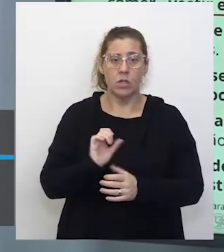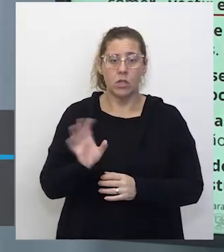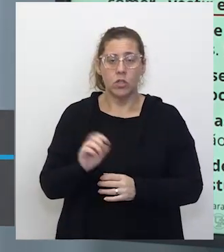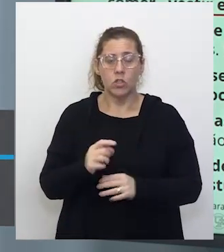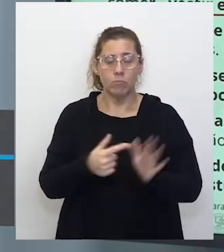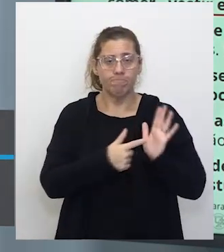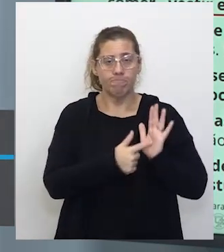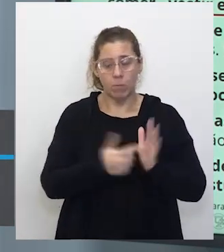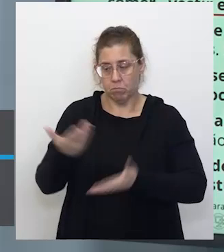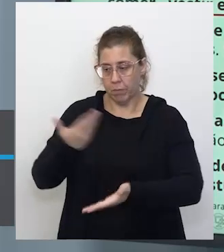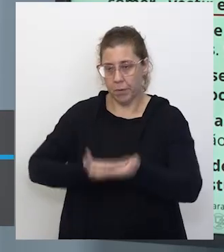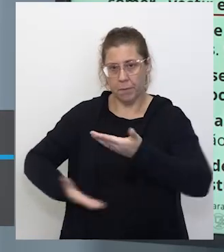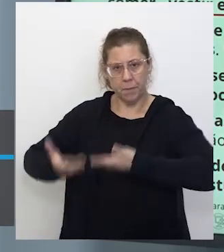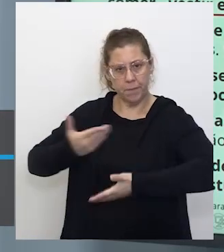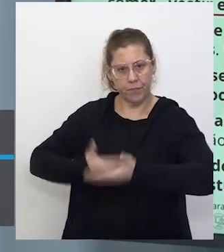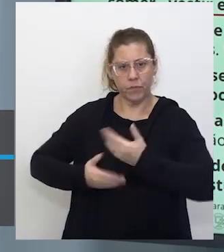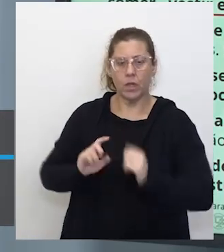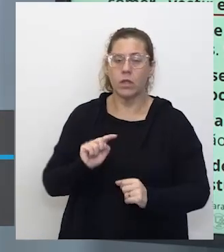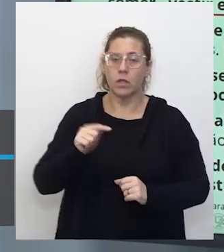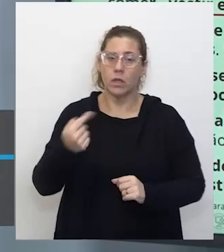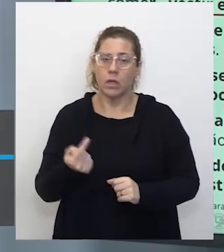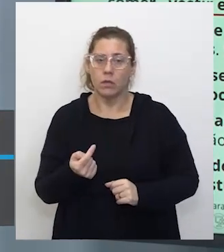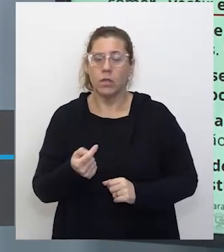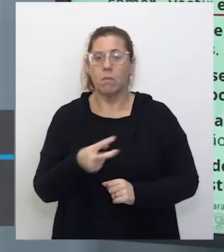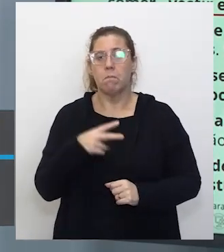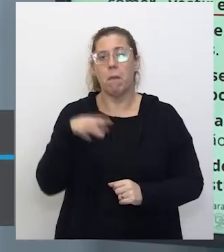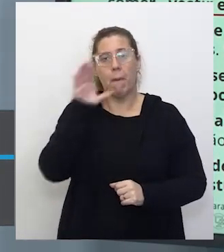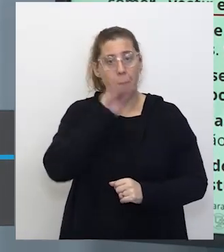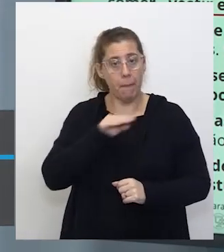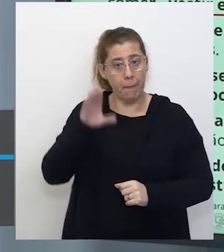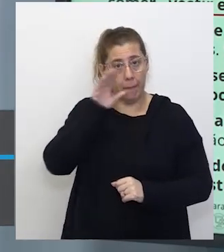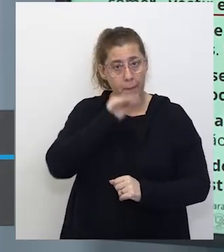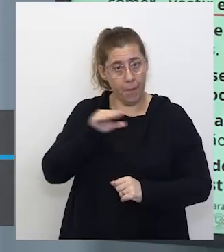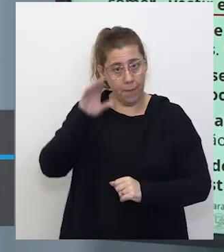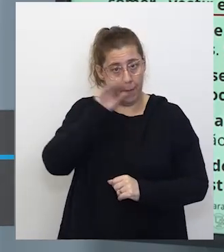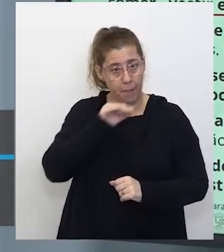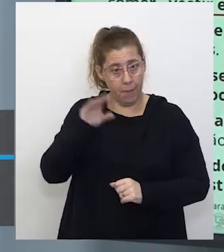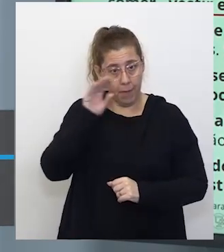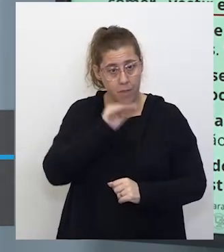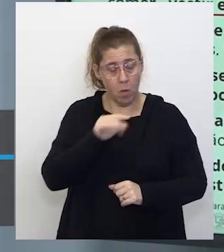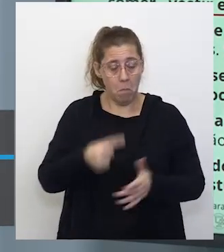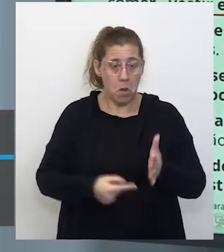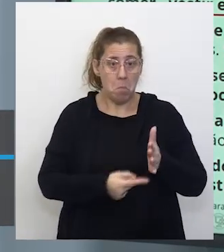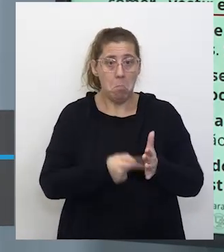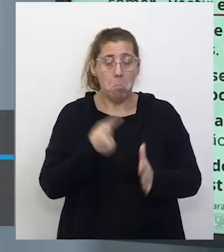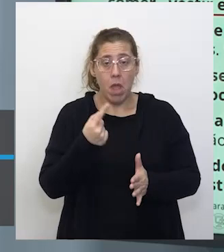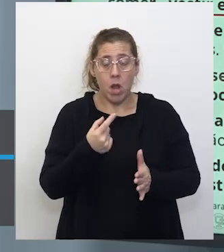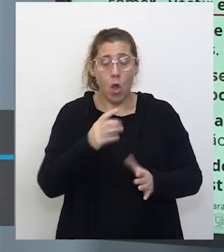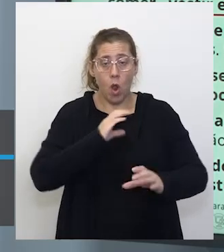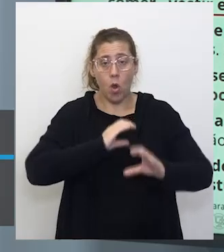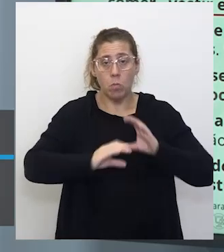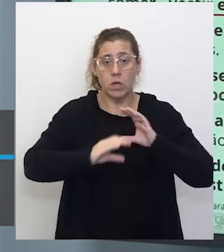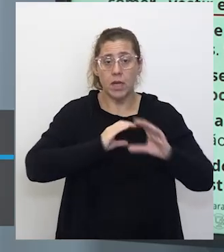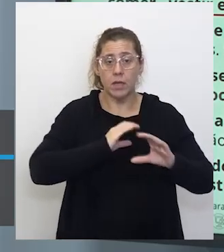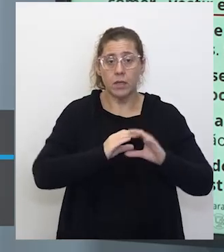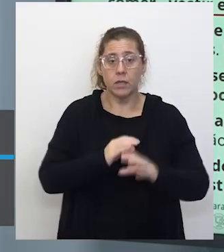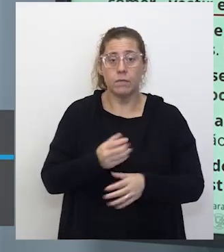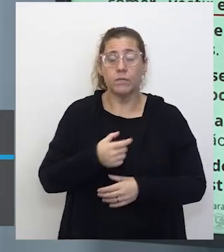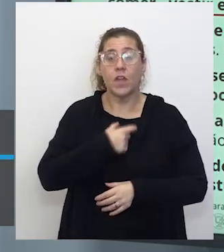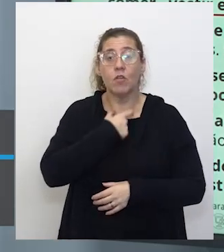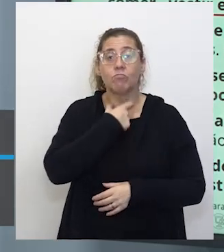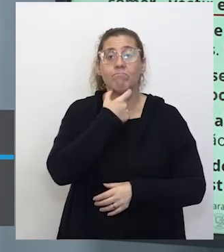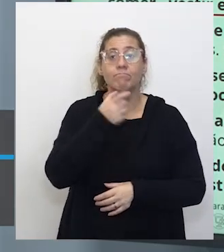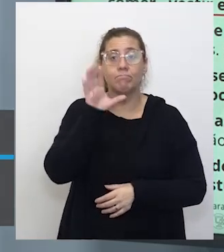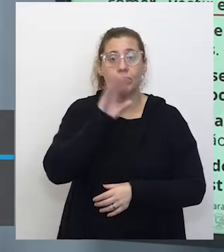nossas interações, depois a nossa oralidade. O nosso primeiro meio de comunicação são as